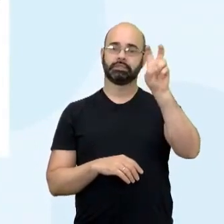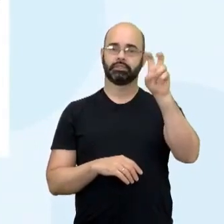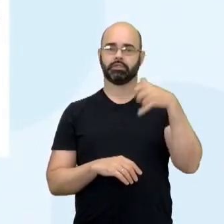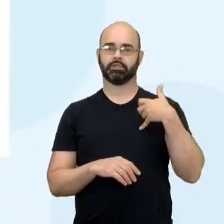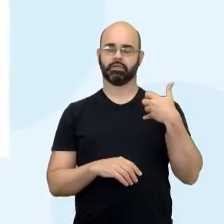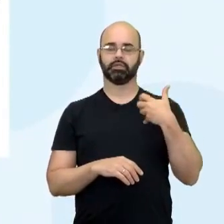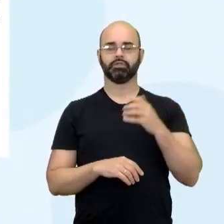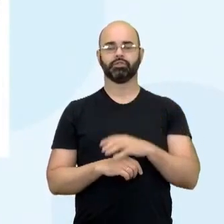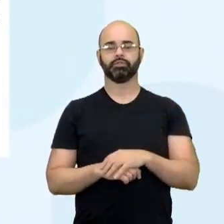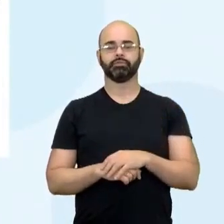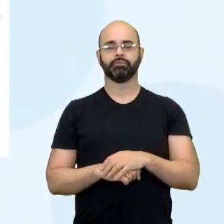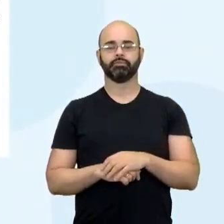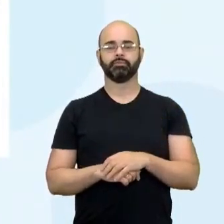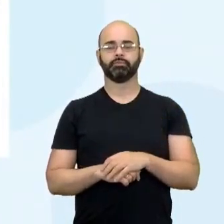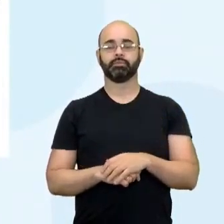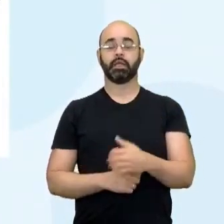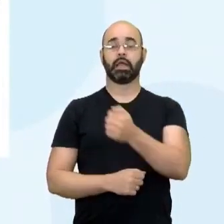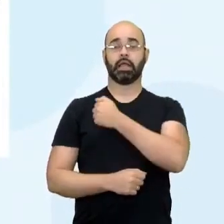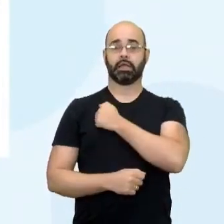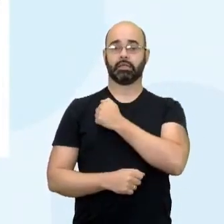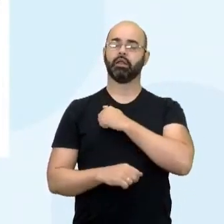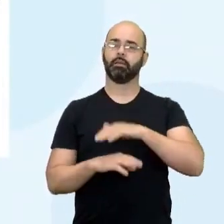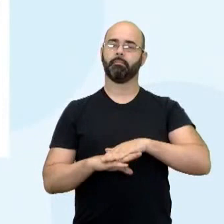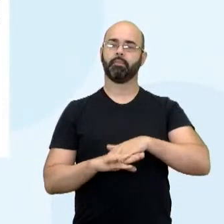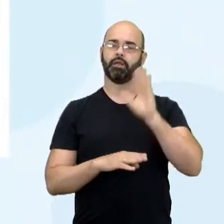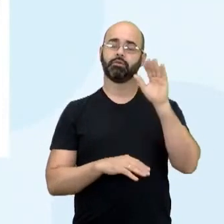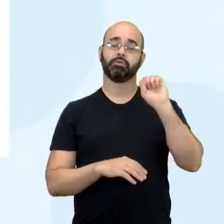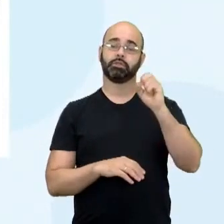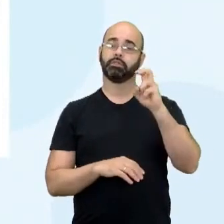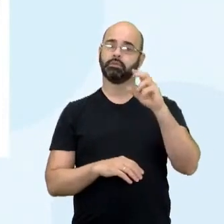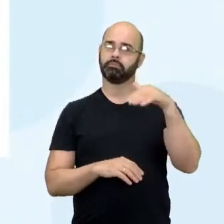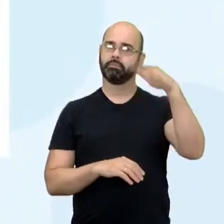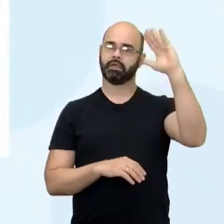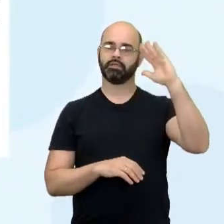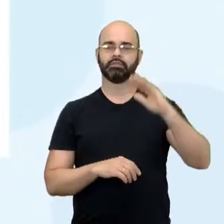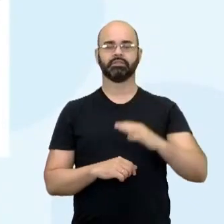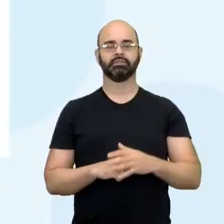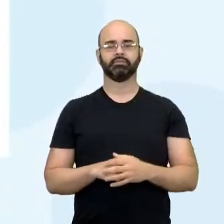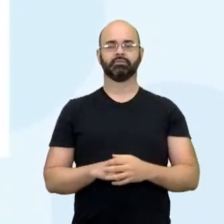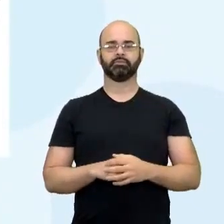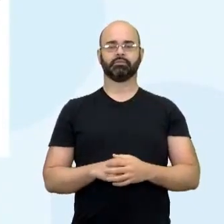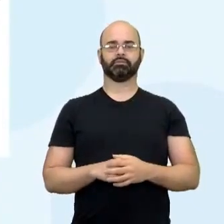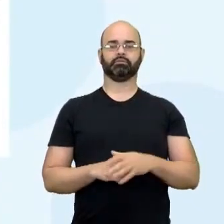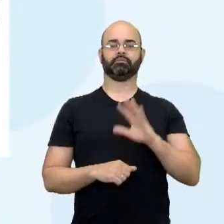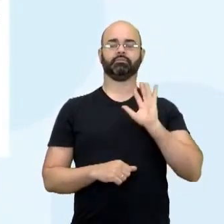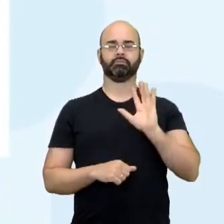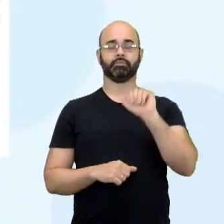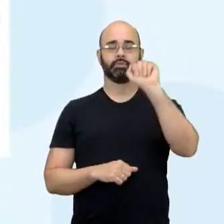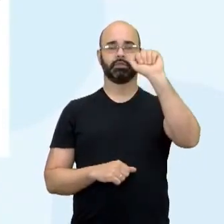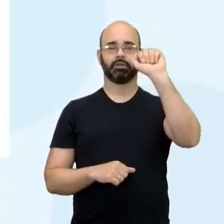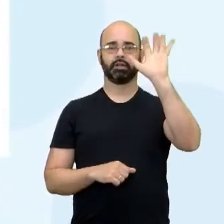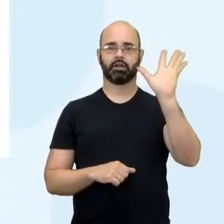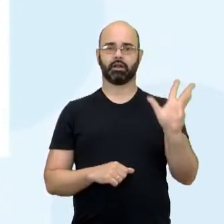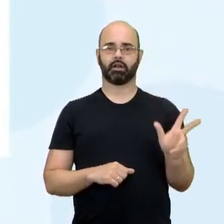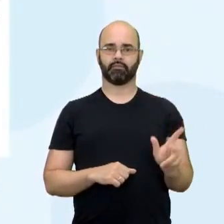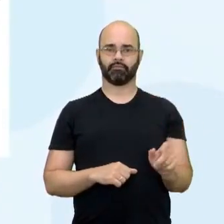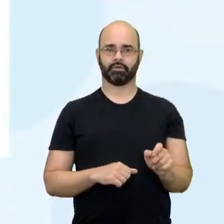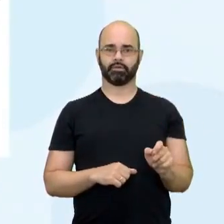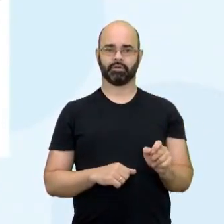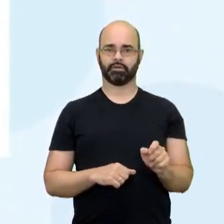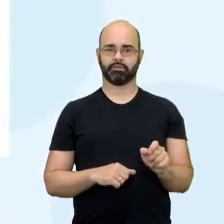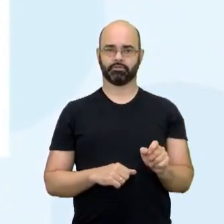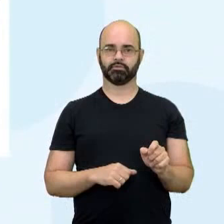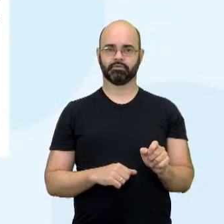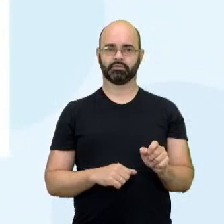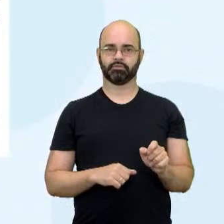anos, né? O Canadá, ele tá num patamar a mais, tá? Ele tá acima de 85 anos. Já no continente africano, a gente já vê aí